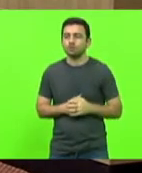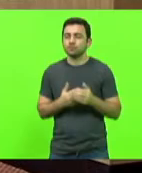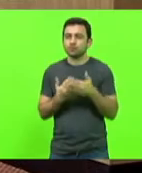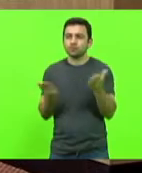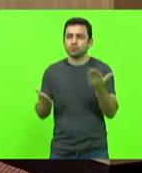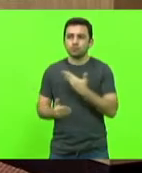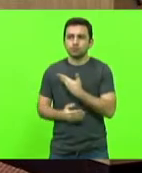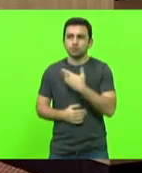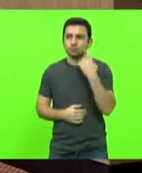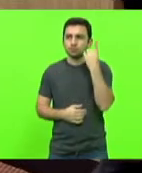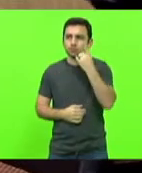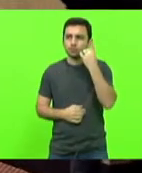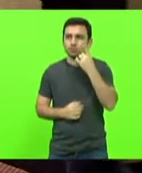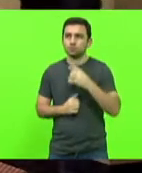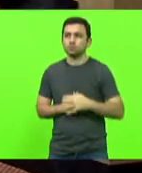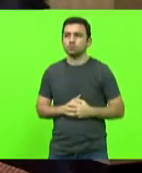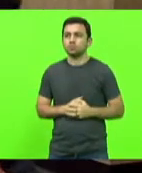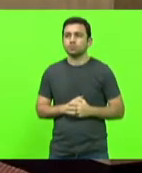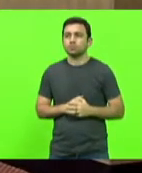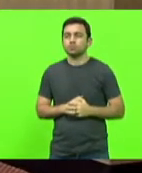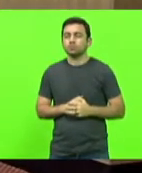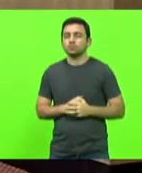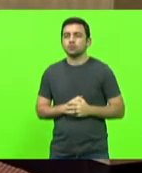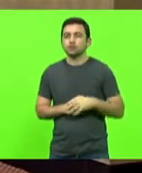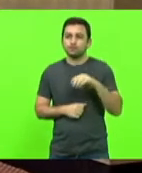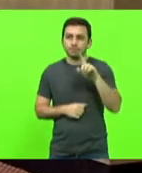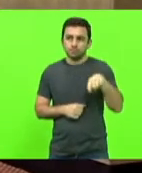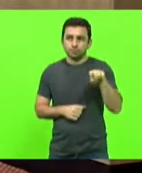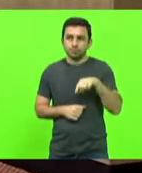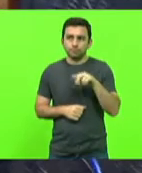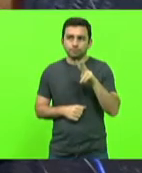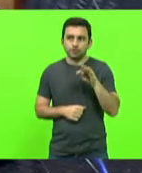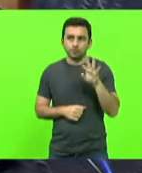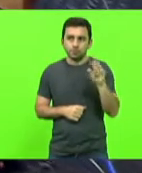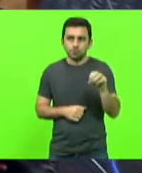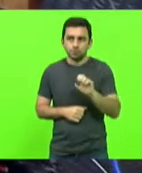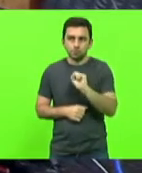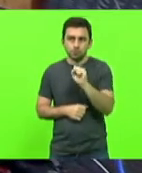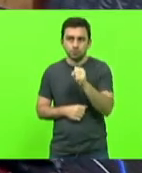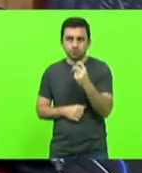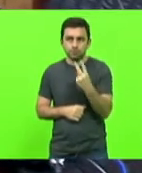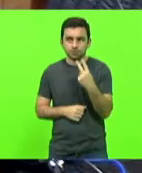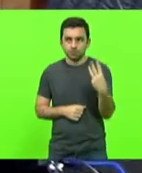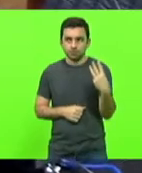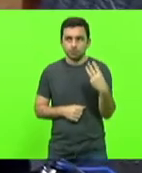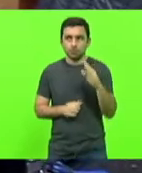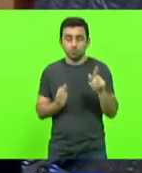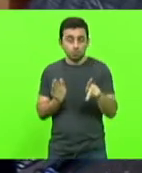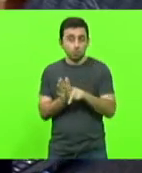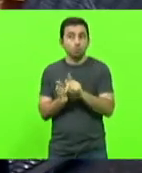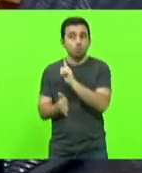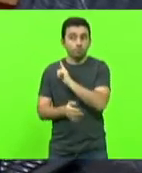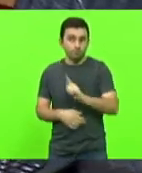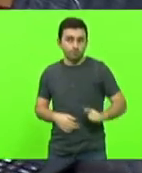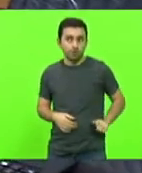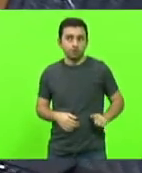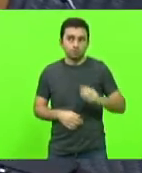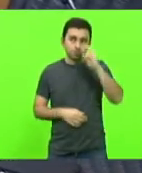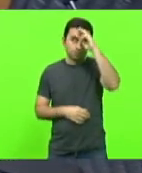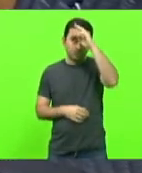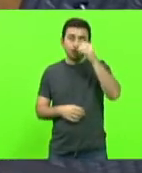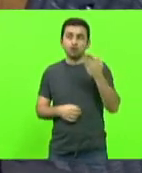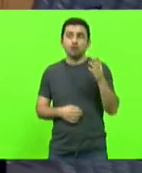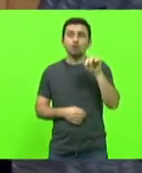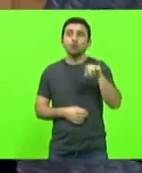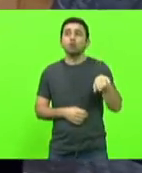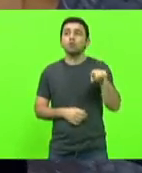deputados, deputadas, o veto ao projeto de lei 823 do governo Bolsonaro, ele vetou a